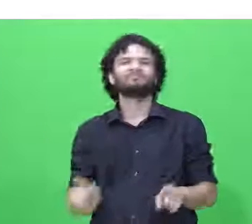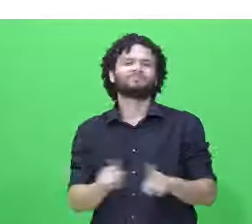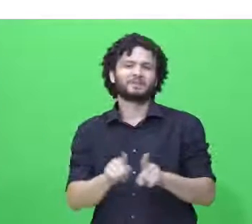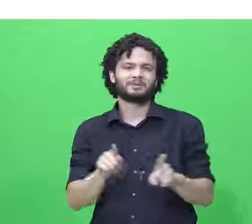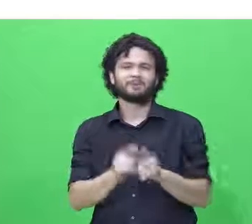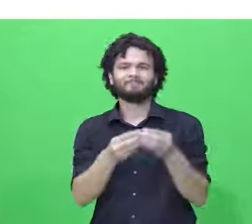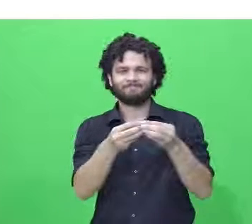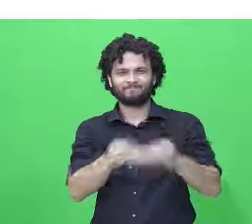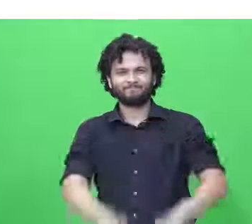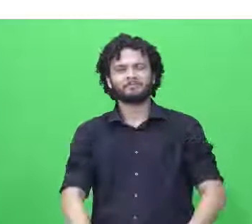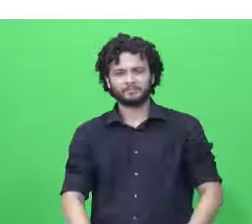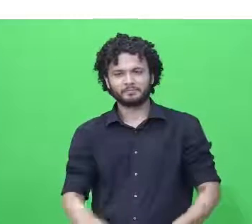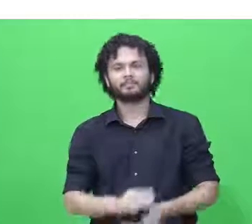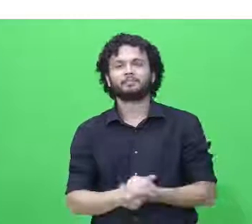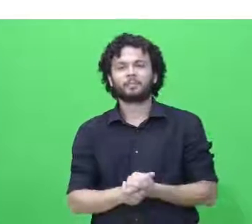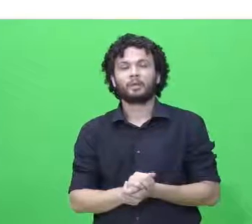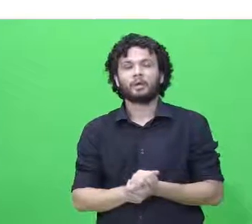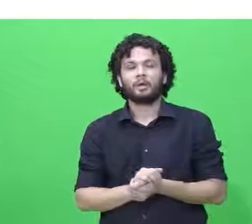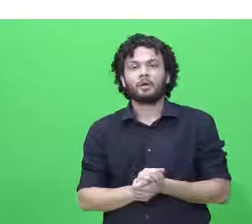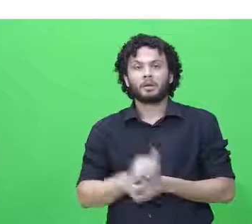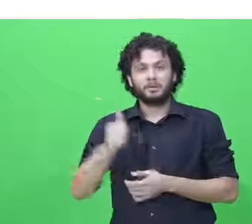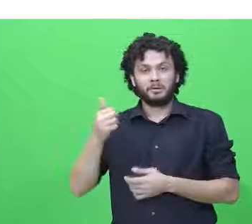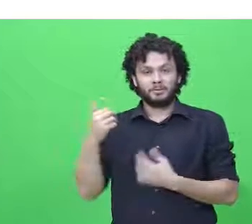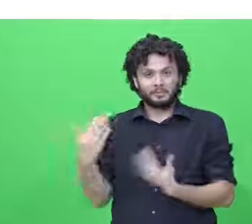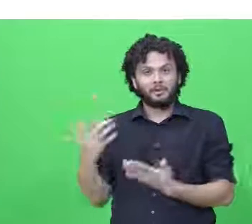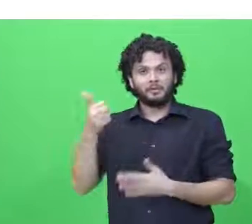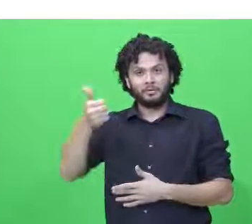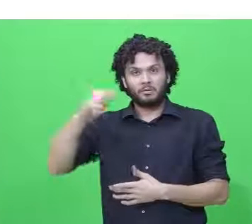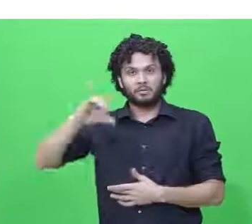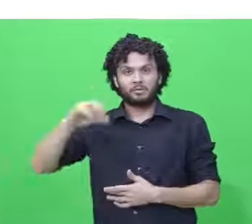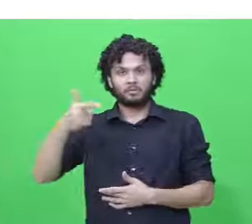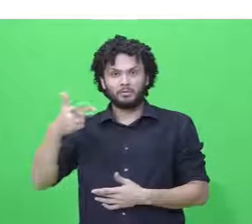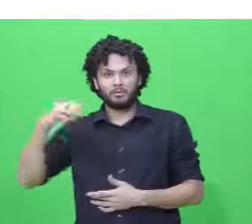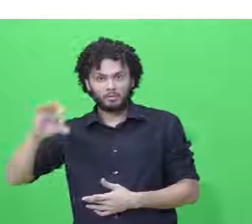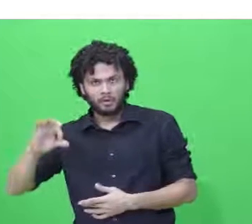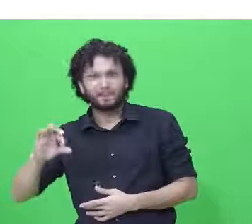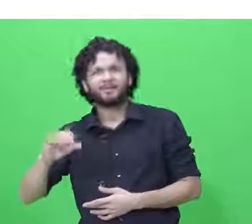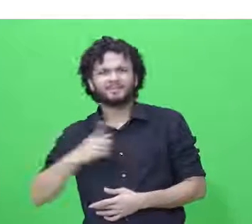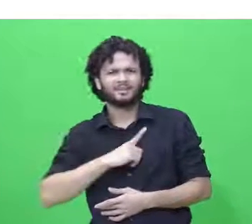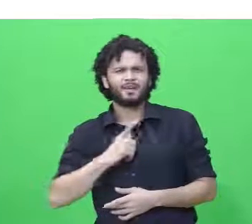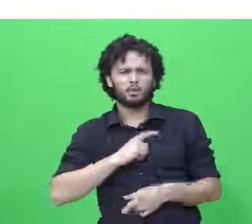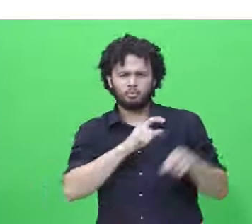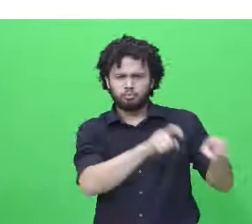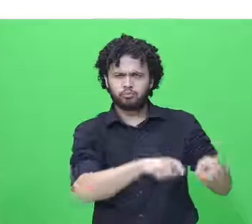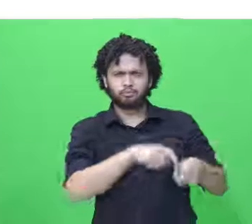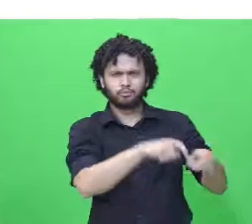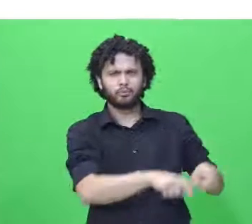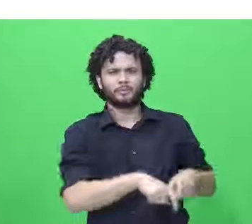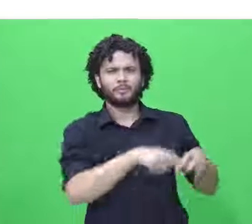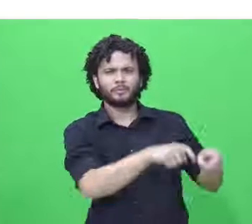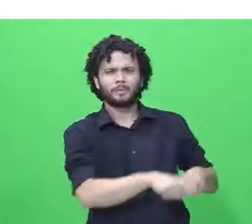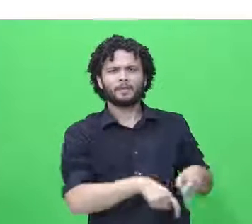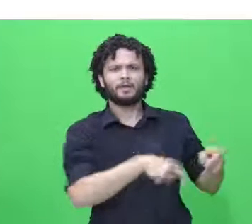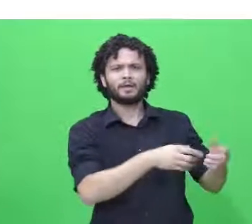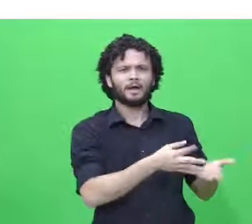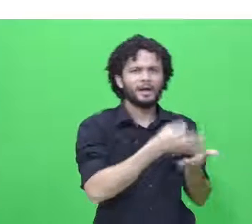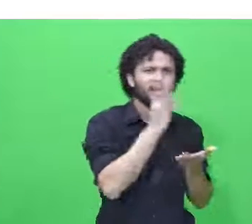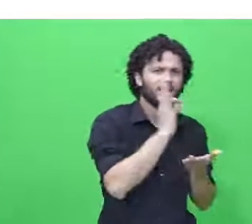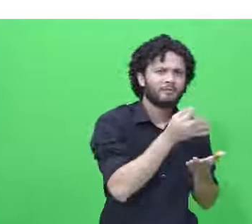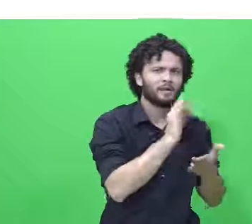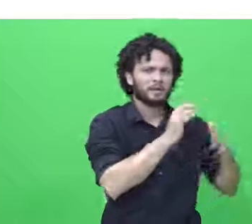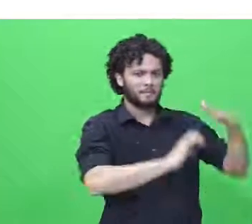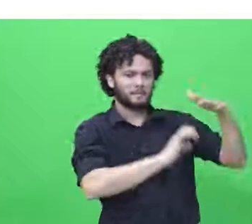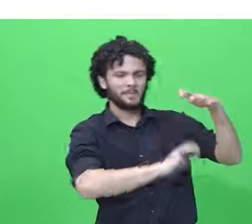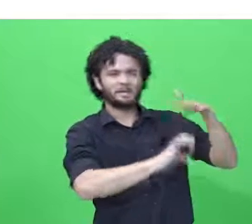período, né? Essa crise, então, de 1929 vai arruinar muitos cafeicultores, empresários e deixou